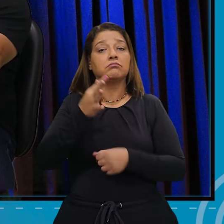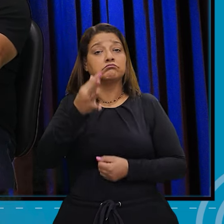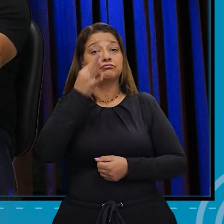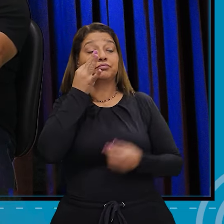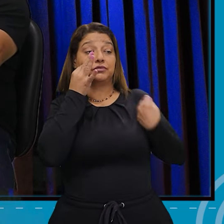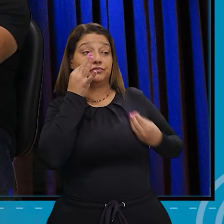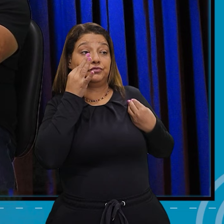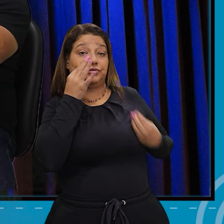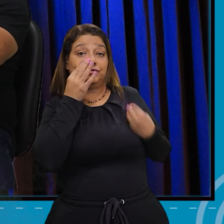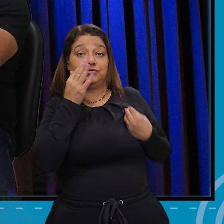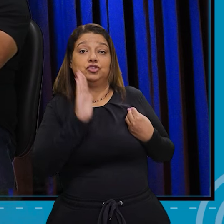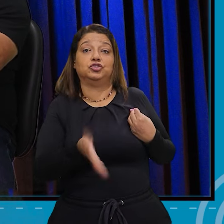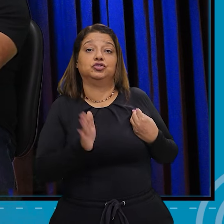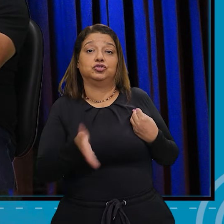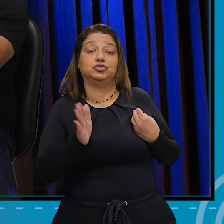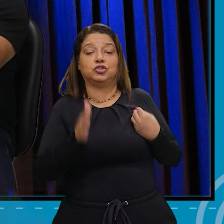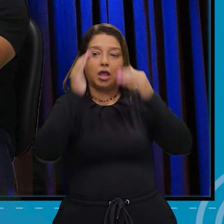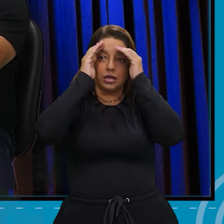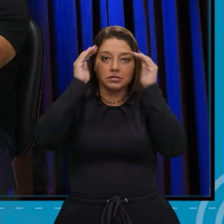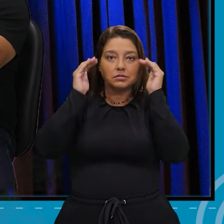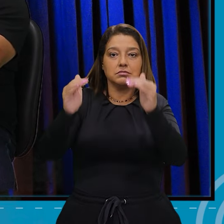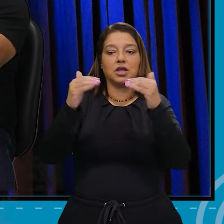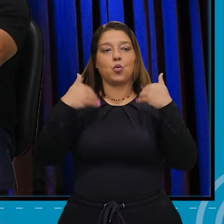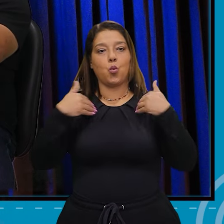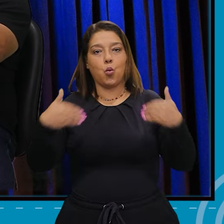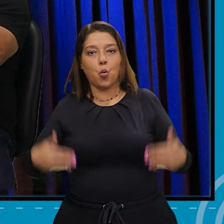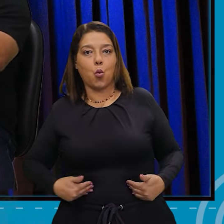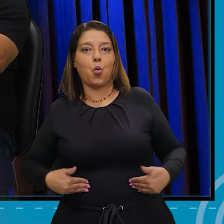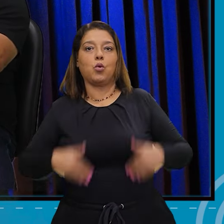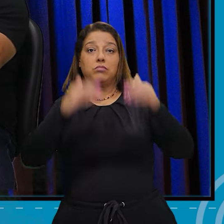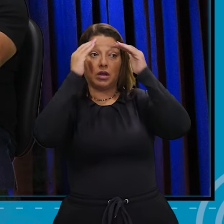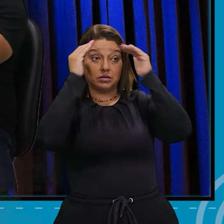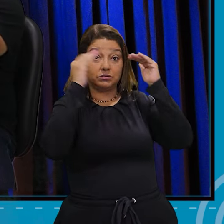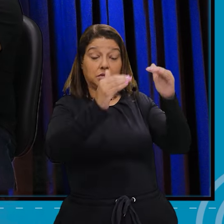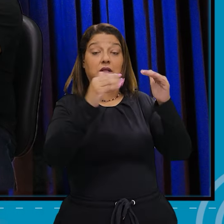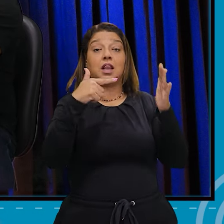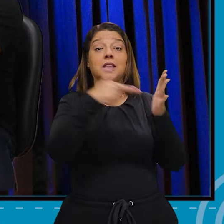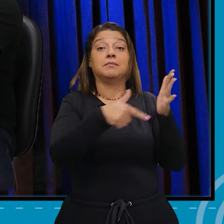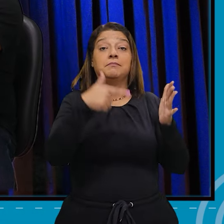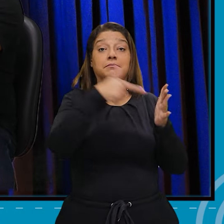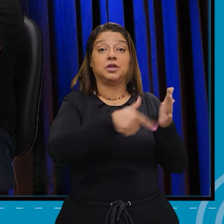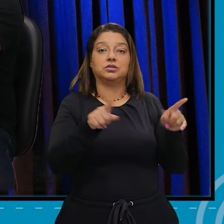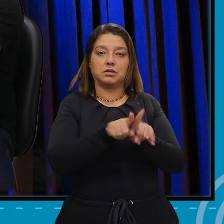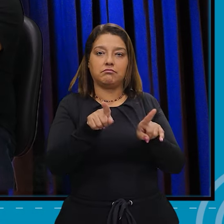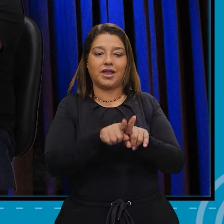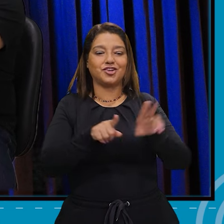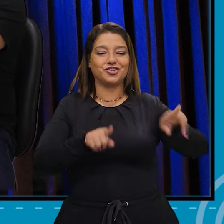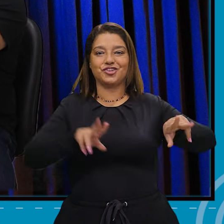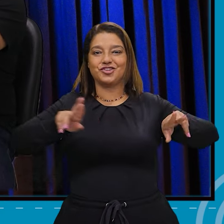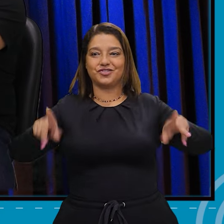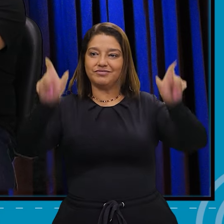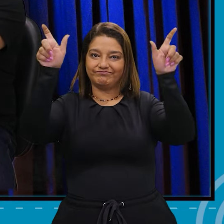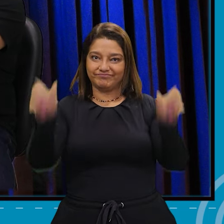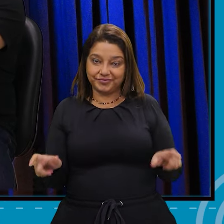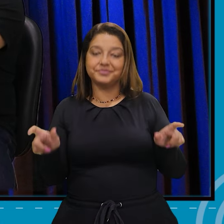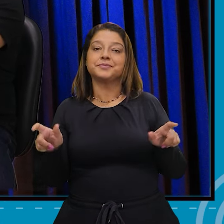práticos, com realidades vivenciadas, com respeito ao corpo do outro, ao limite